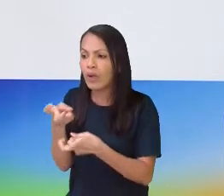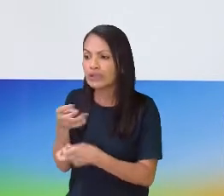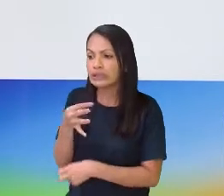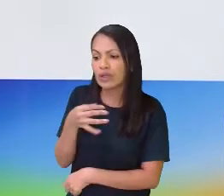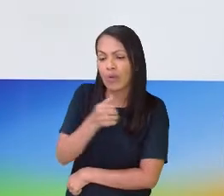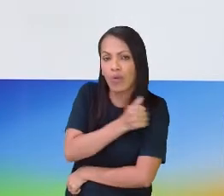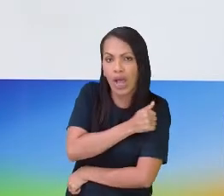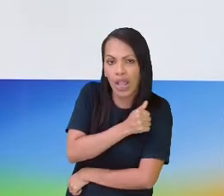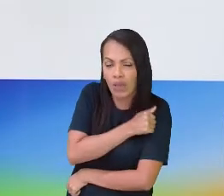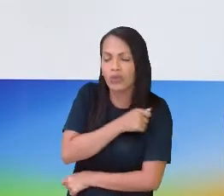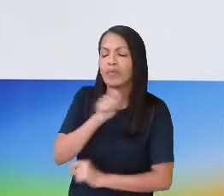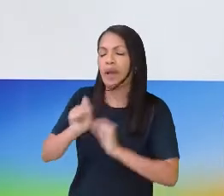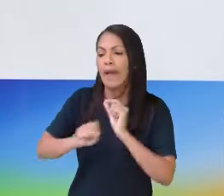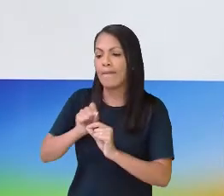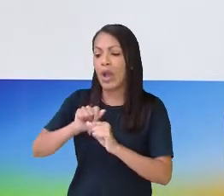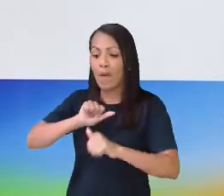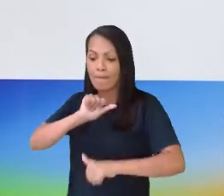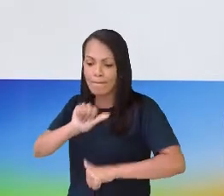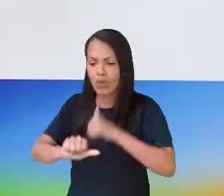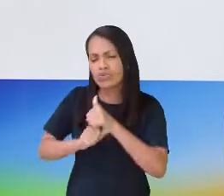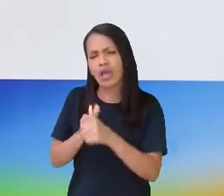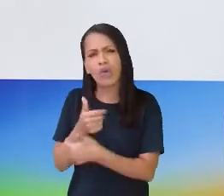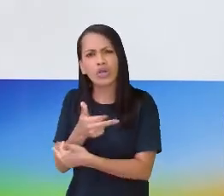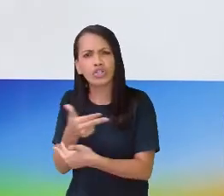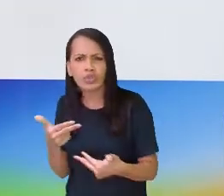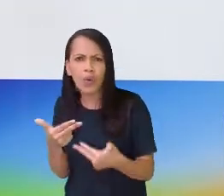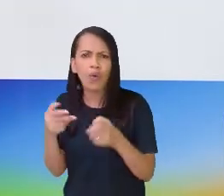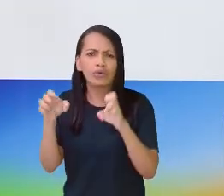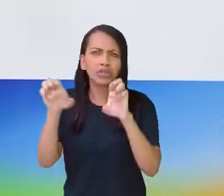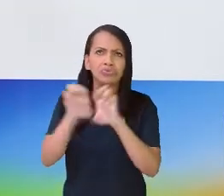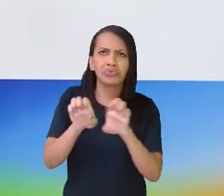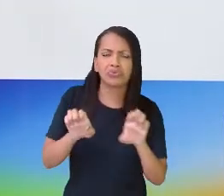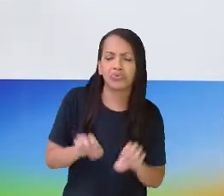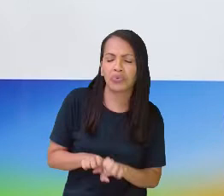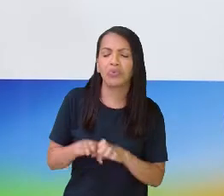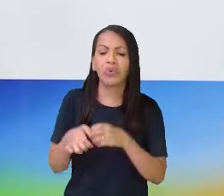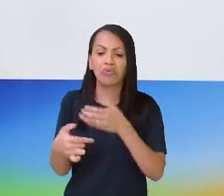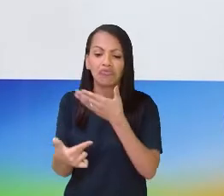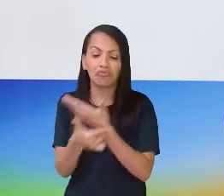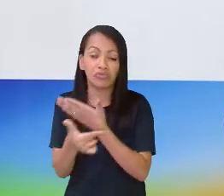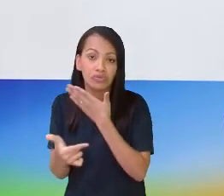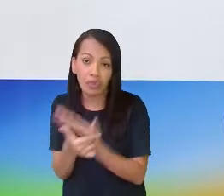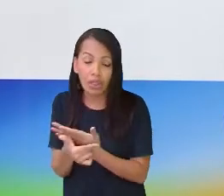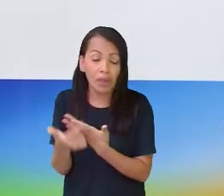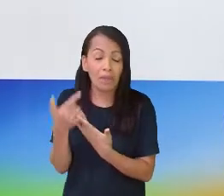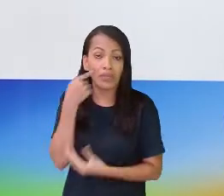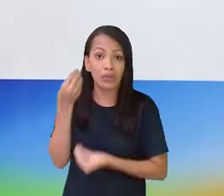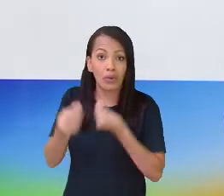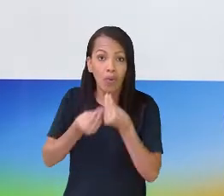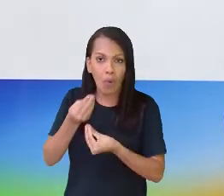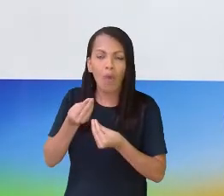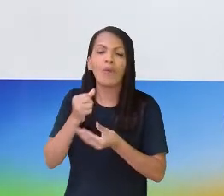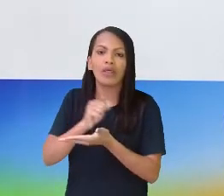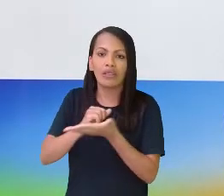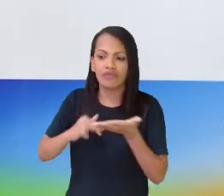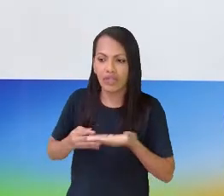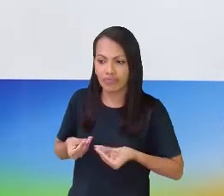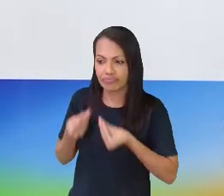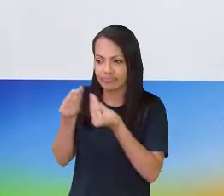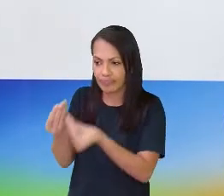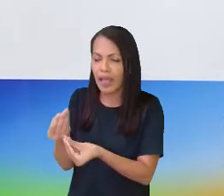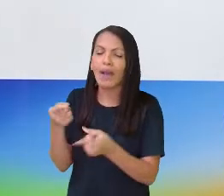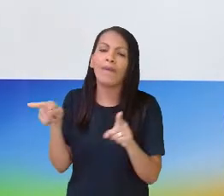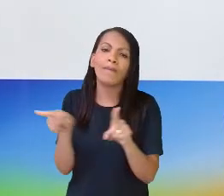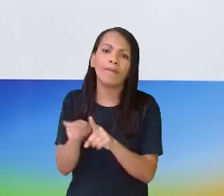possa reestruturar, para que esse processo de desenvolvimento que a gente pensou, ele de verdade seja significativo,